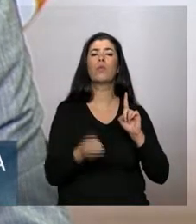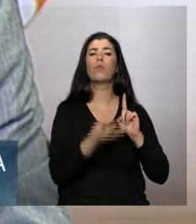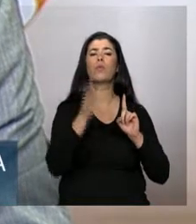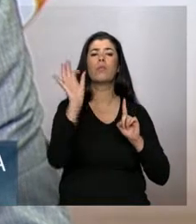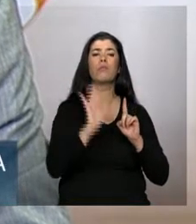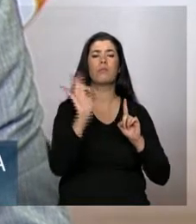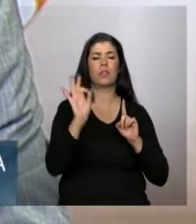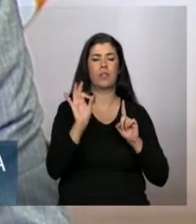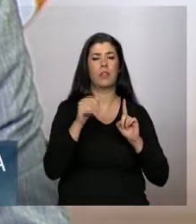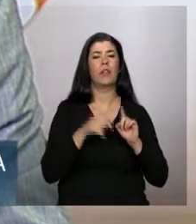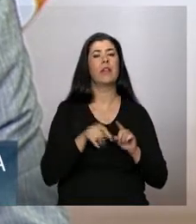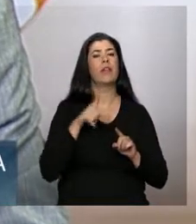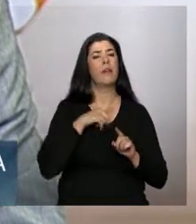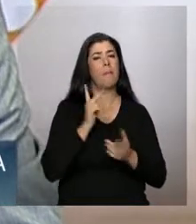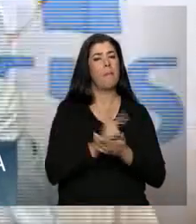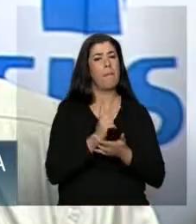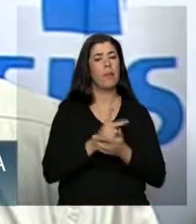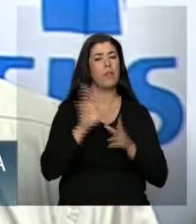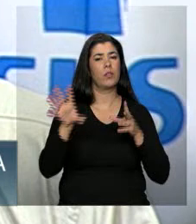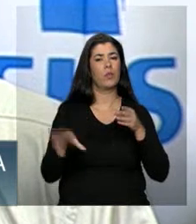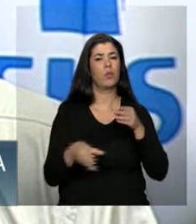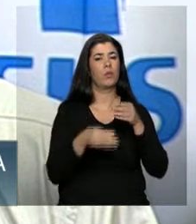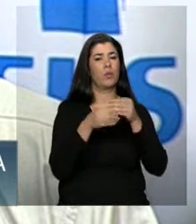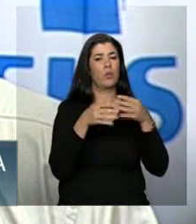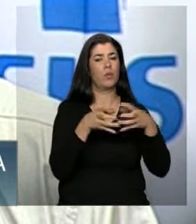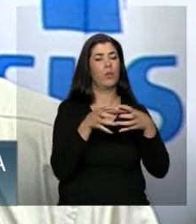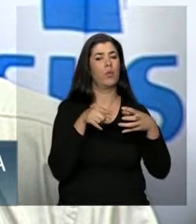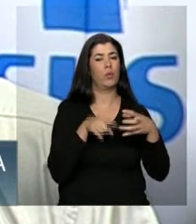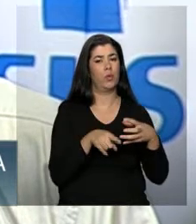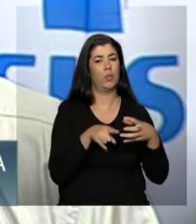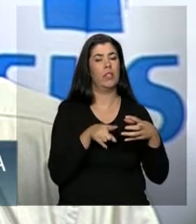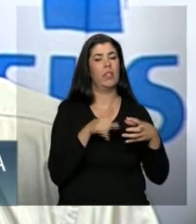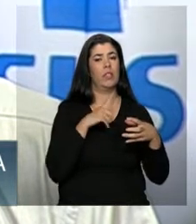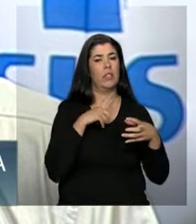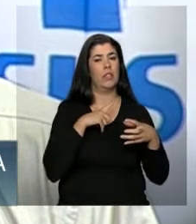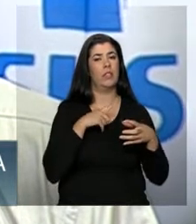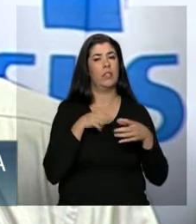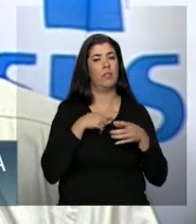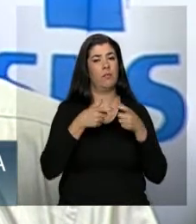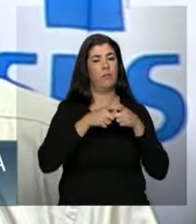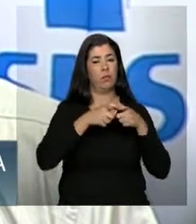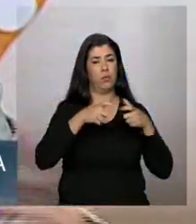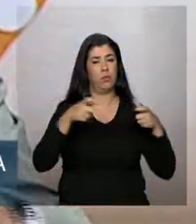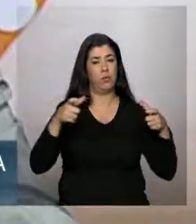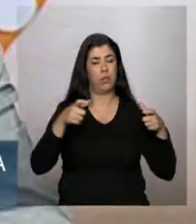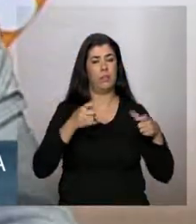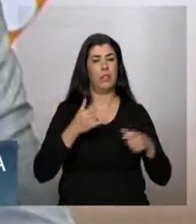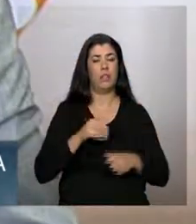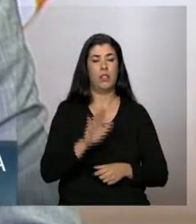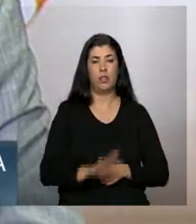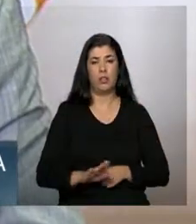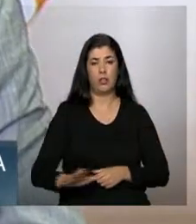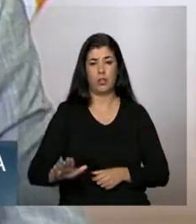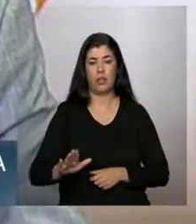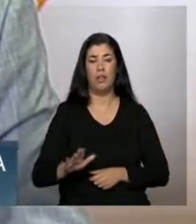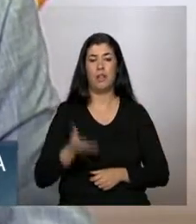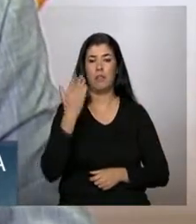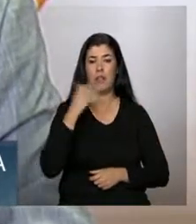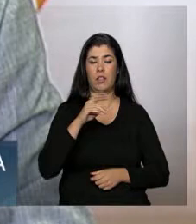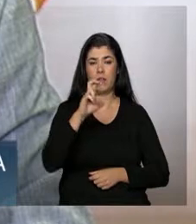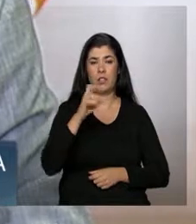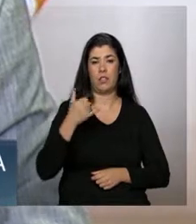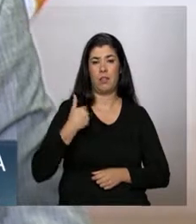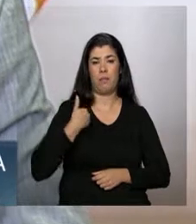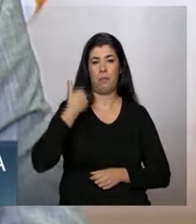e mesmo na faixa etária de inclusão no ano passado, porque nós tivemos uma extensão da faixa etária das crianças, nós também